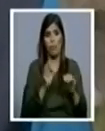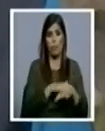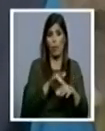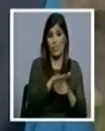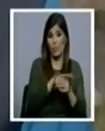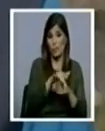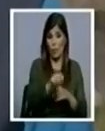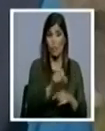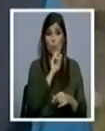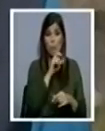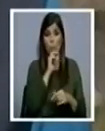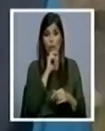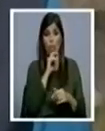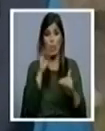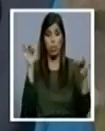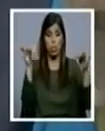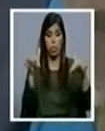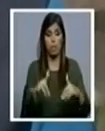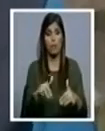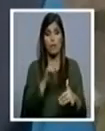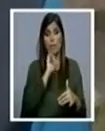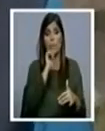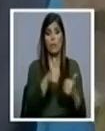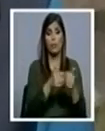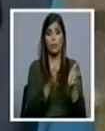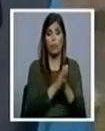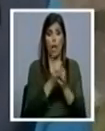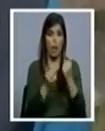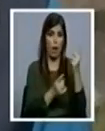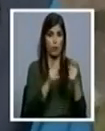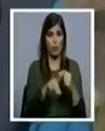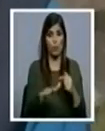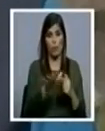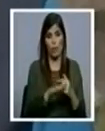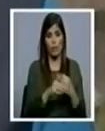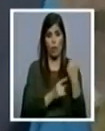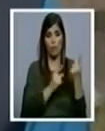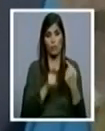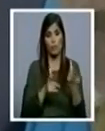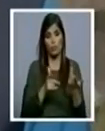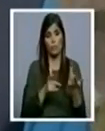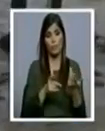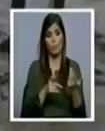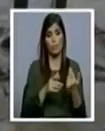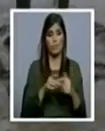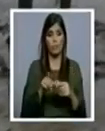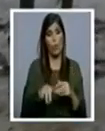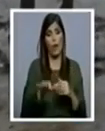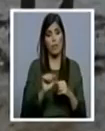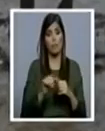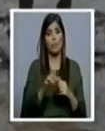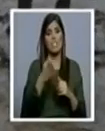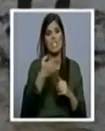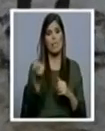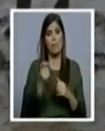face a estes cenários, possa haver uma regressão e até uma perda total, em alguns casos, de algumas destas zonas de sapal.